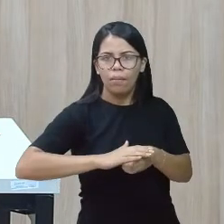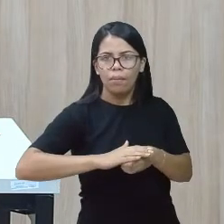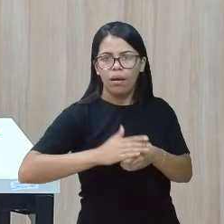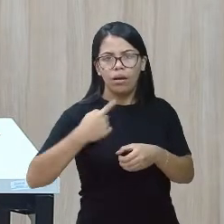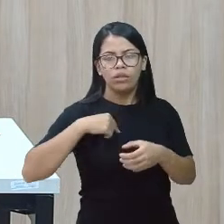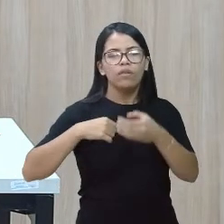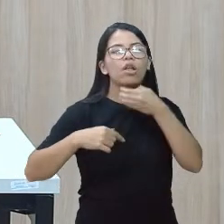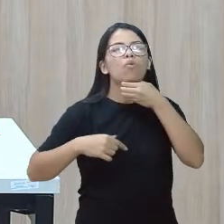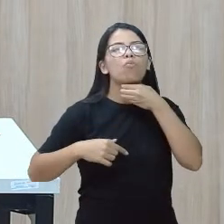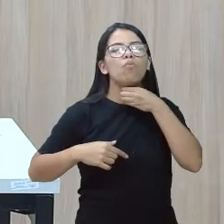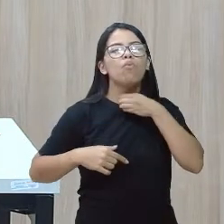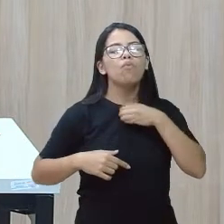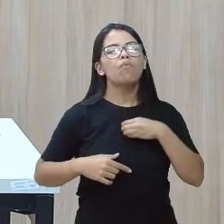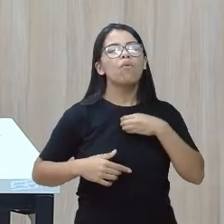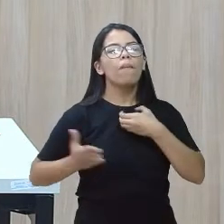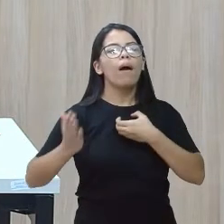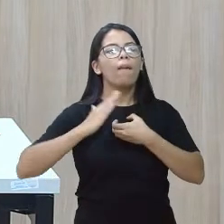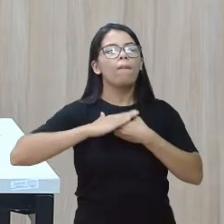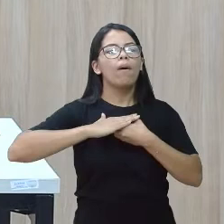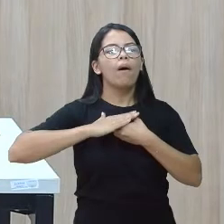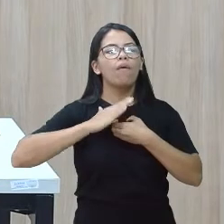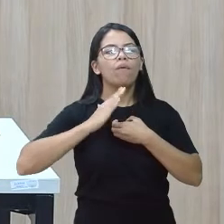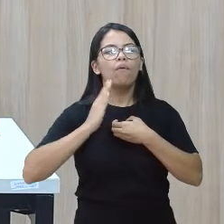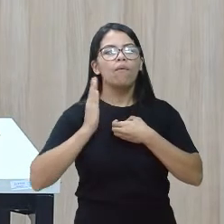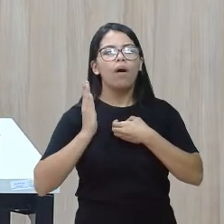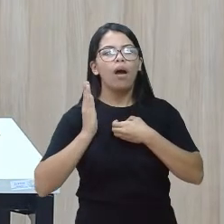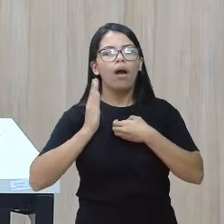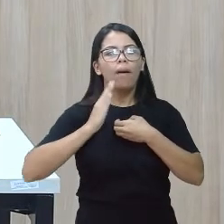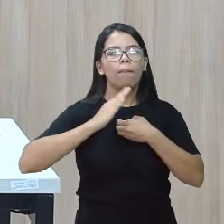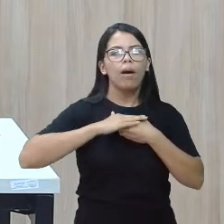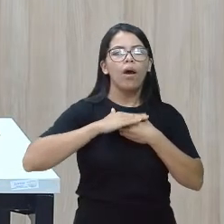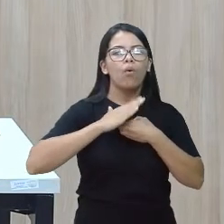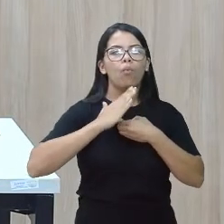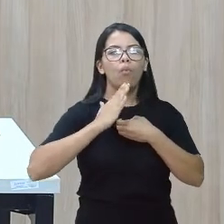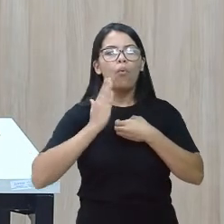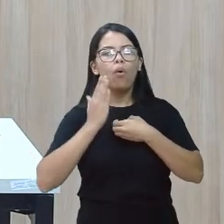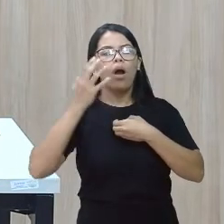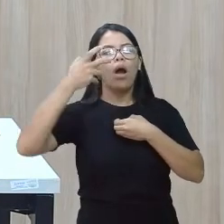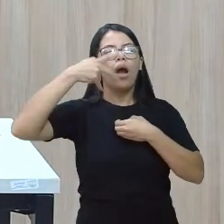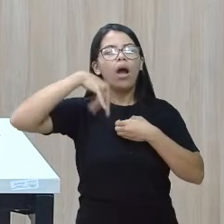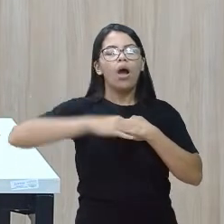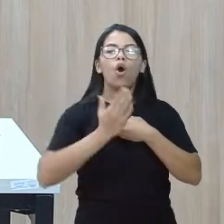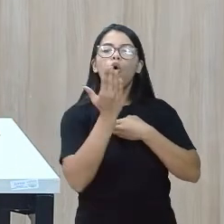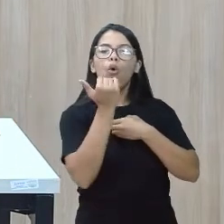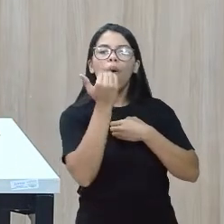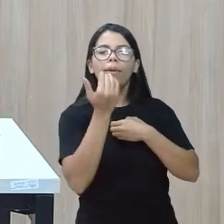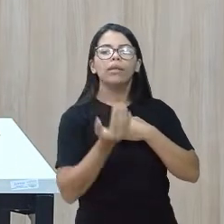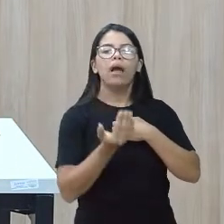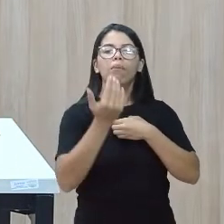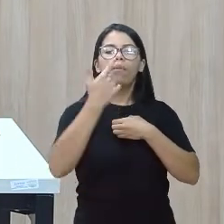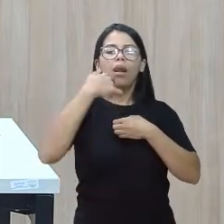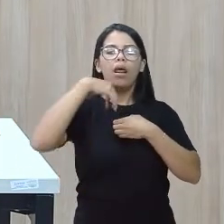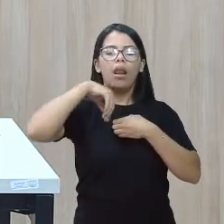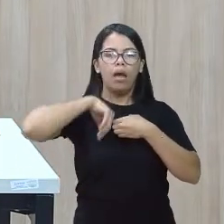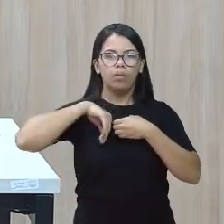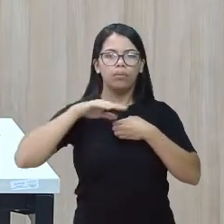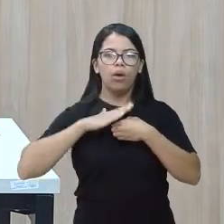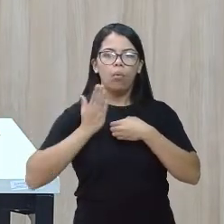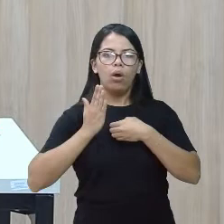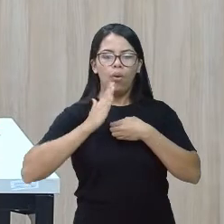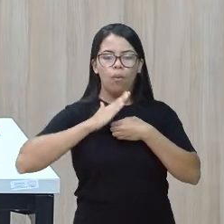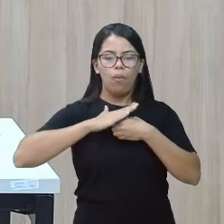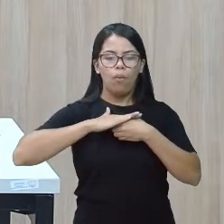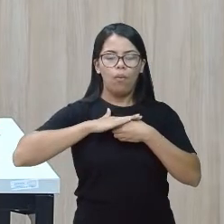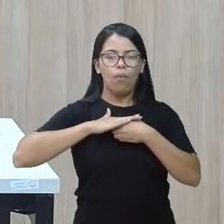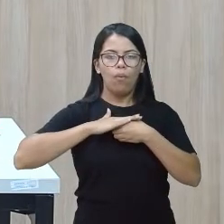essa estrutura que vai abrir e fechar na hora que o alimento passa e na hora que o ar passa. Por quê? O ar vai ter um